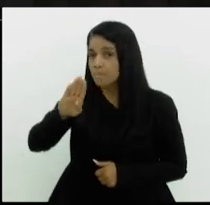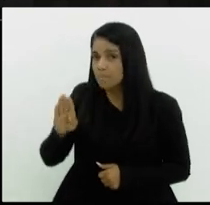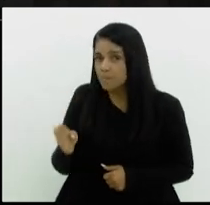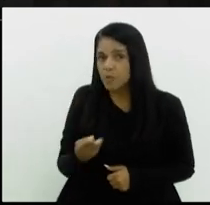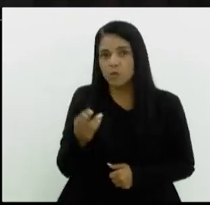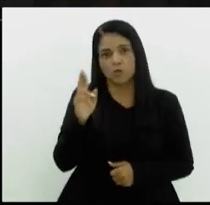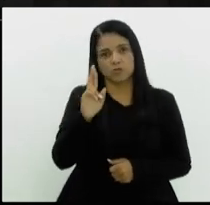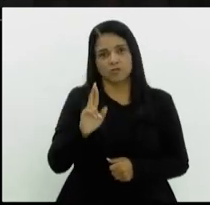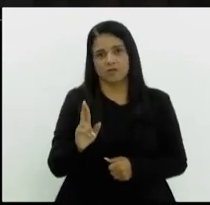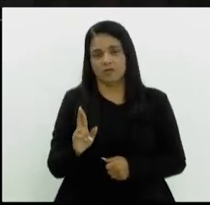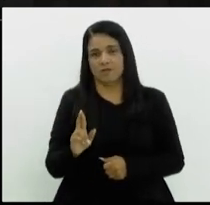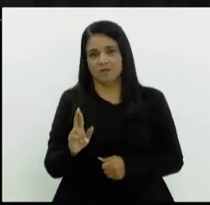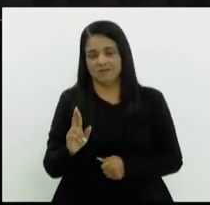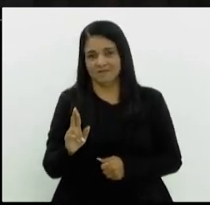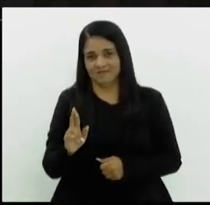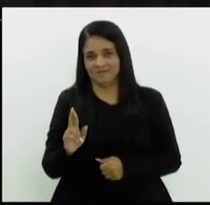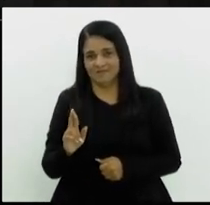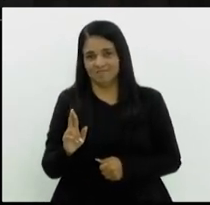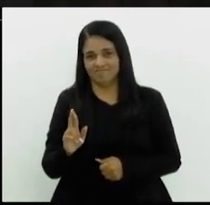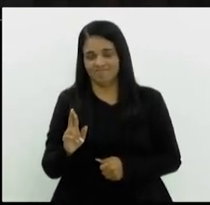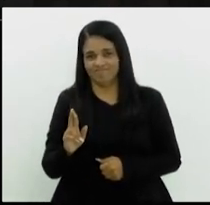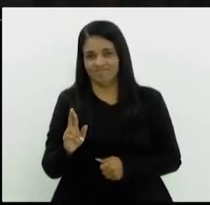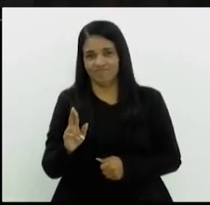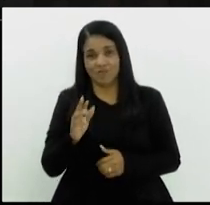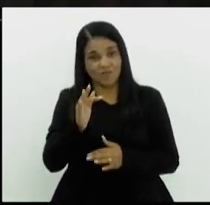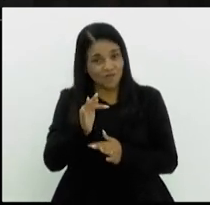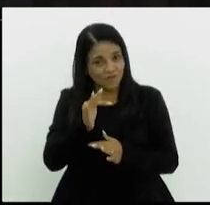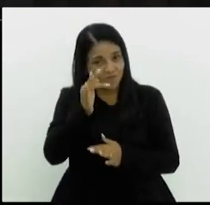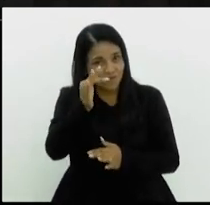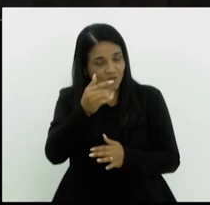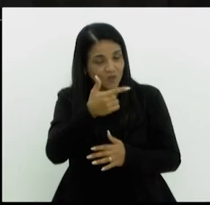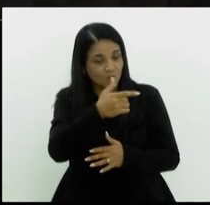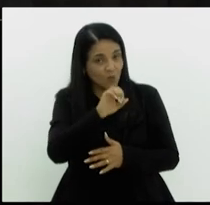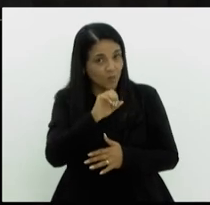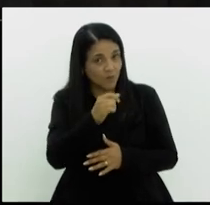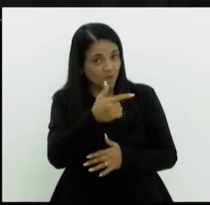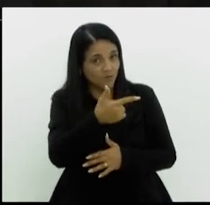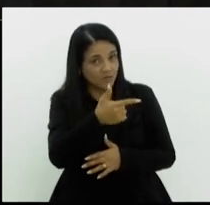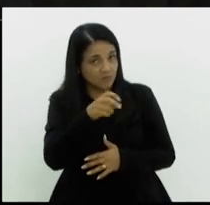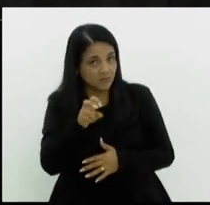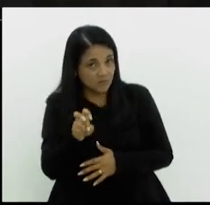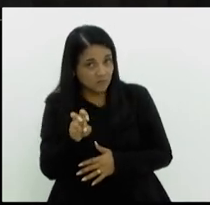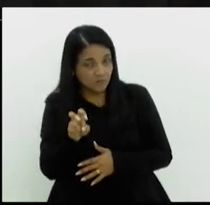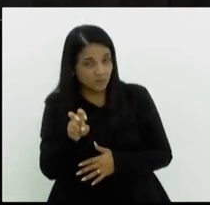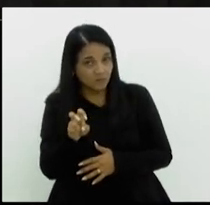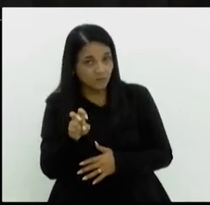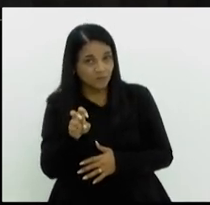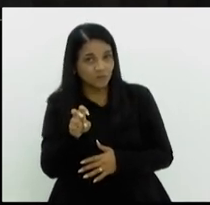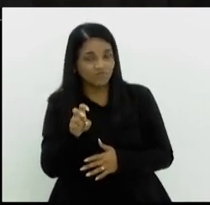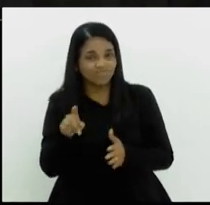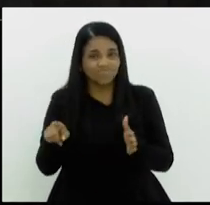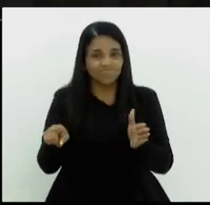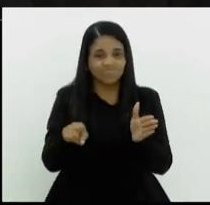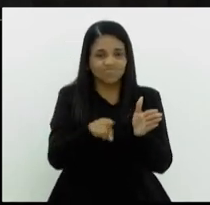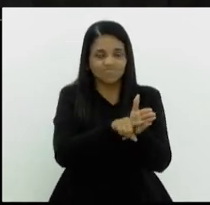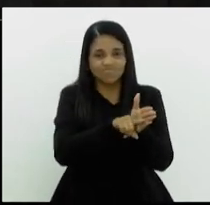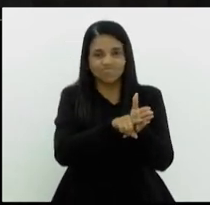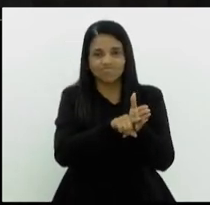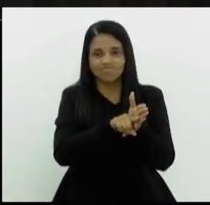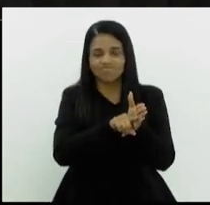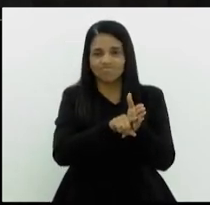de consequência, a previsão para 2025 é um déficit